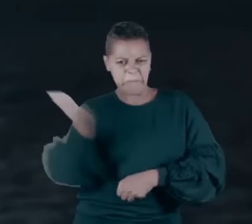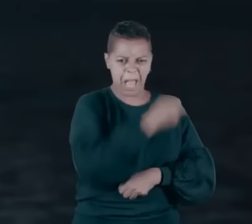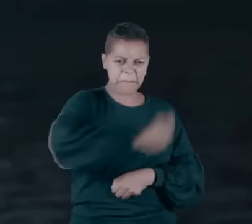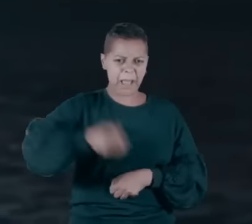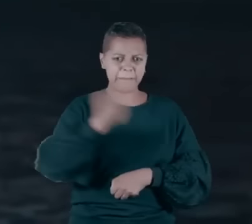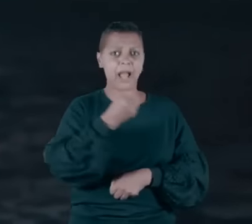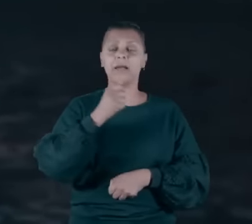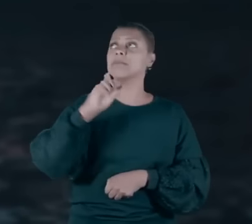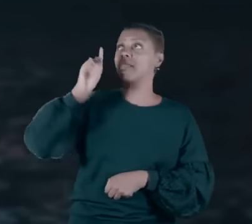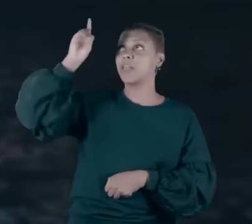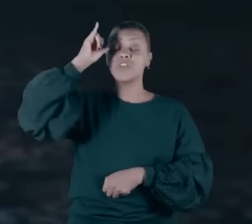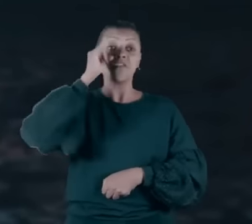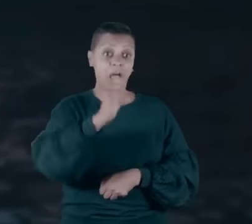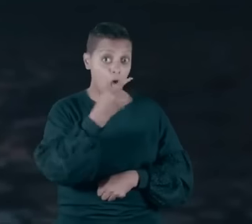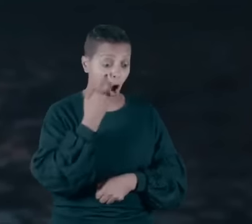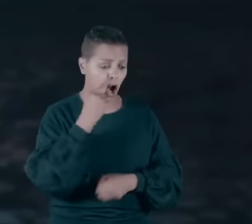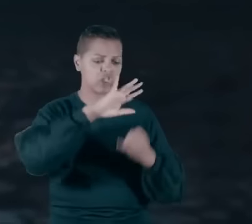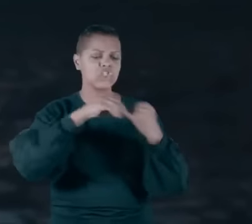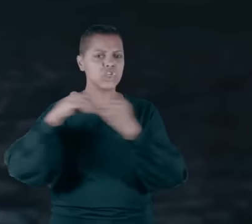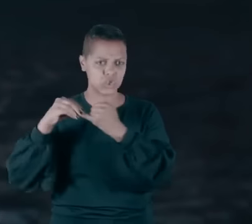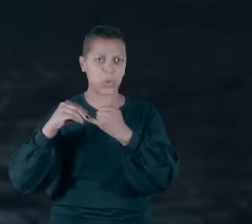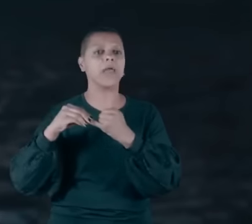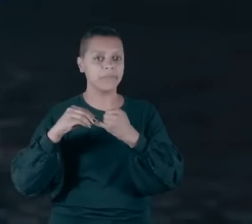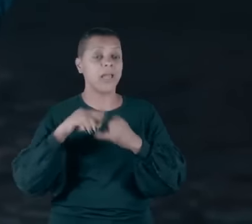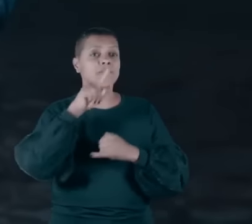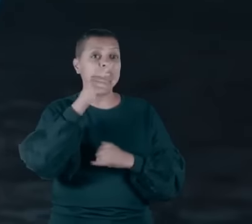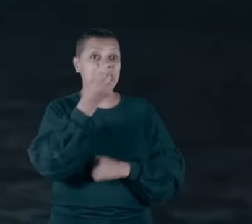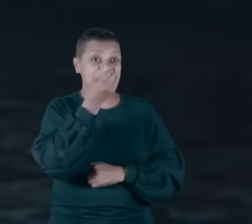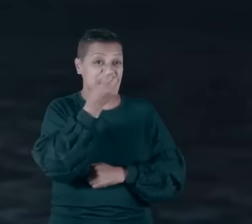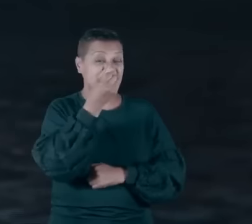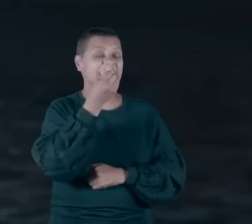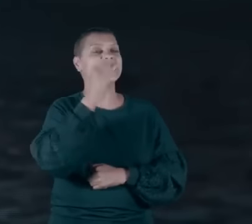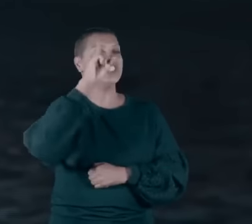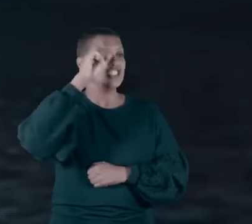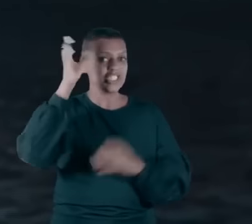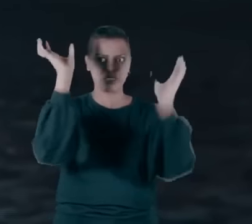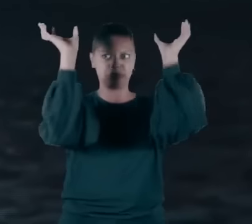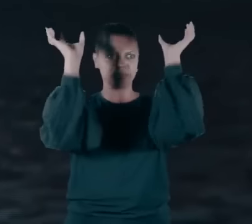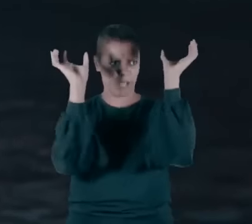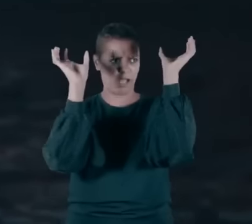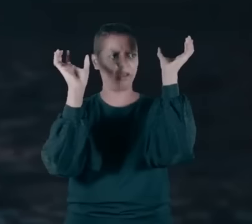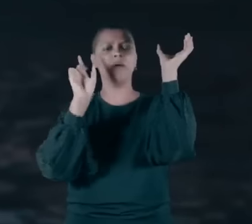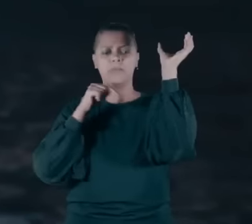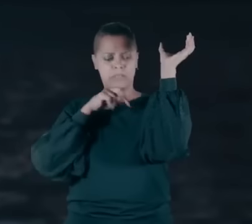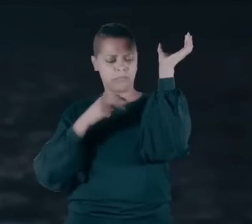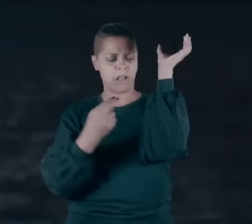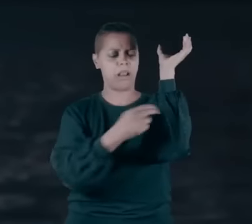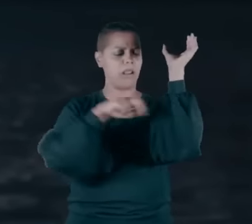fala assim ó o plano da Batalha é o seguinte vocês durante se dias vocês vão rodear essa